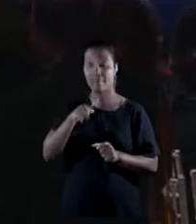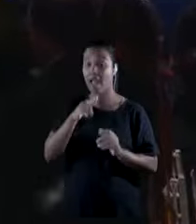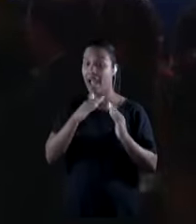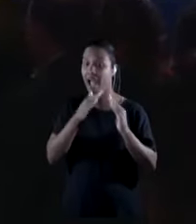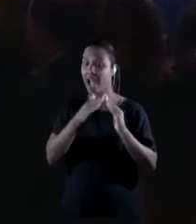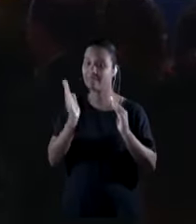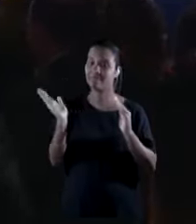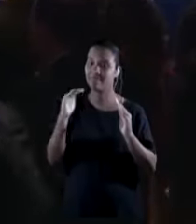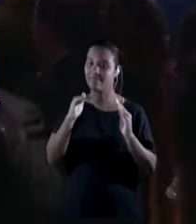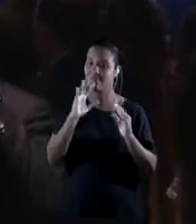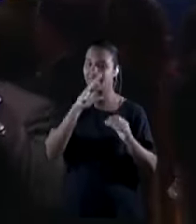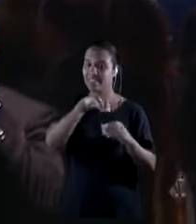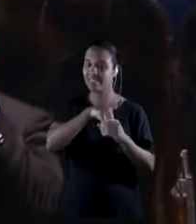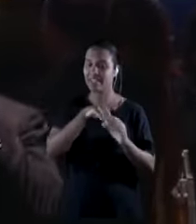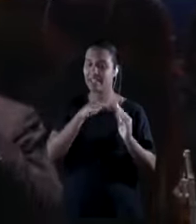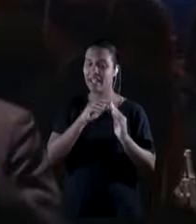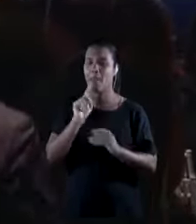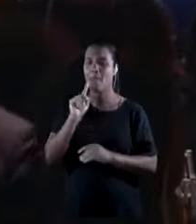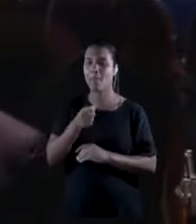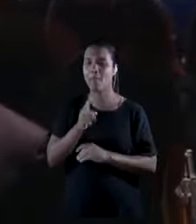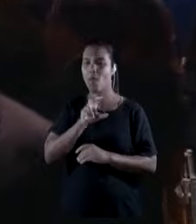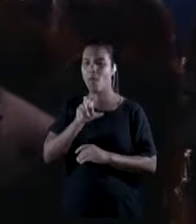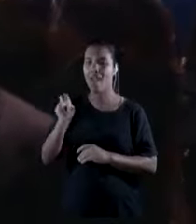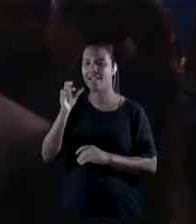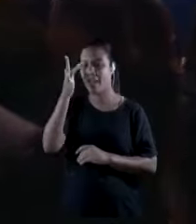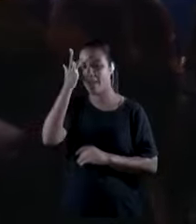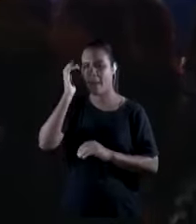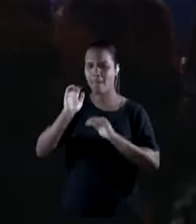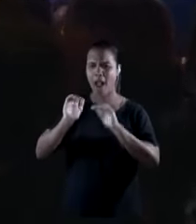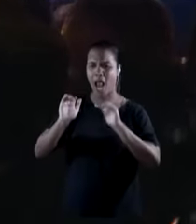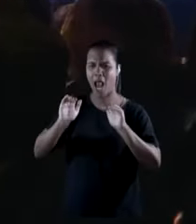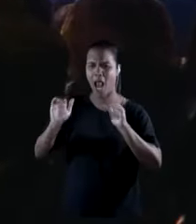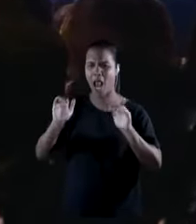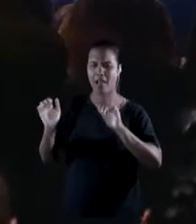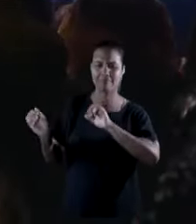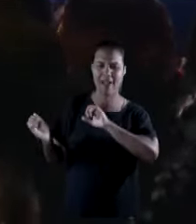tá? Convidei meus 1.500 melhores amigos. É tranquilo.